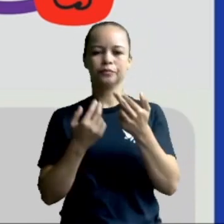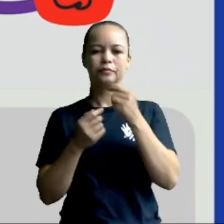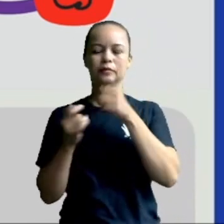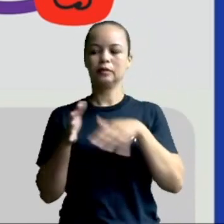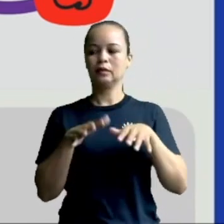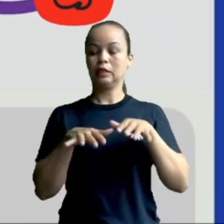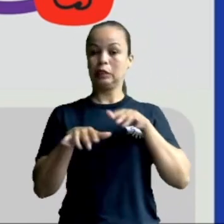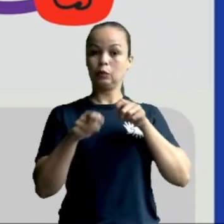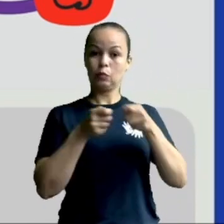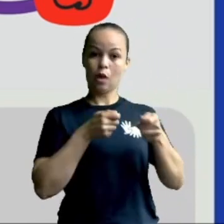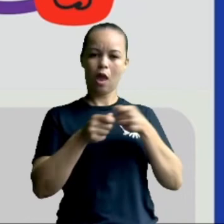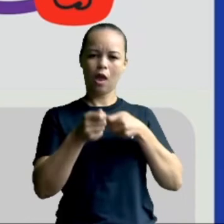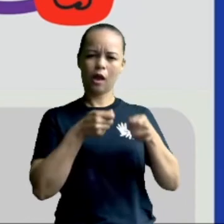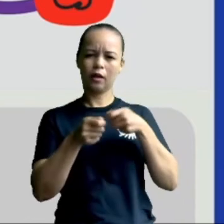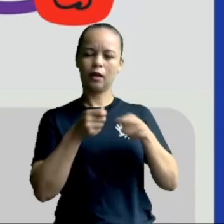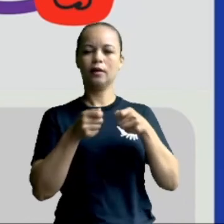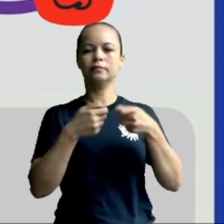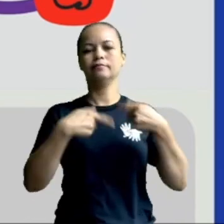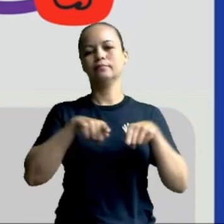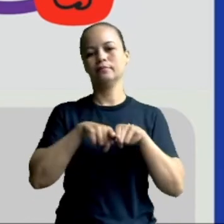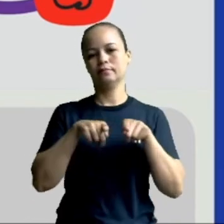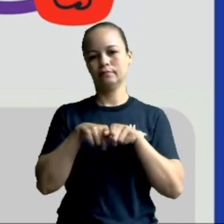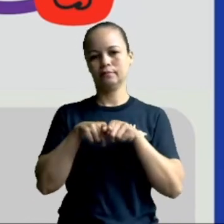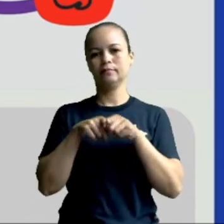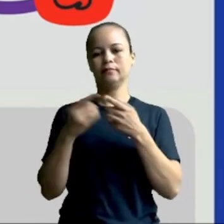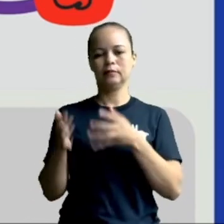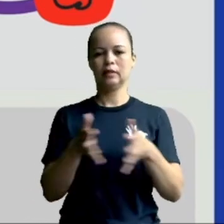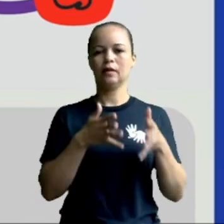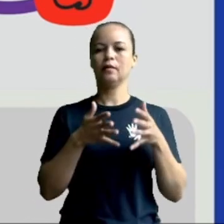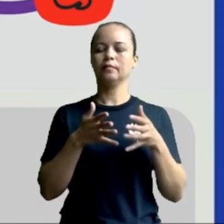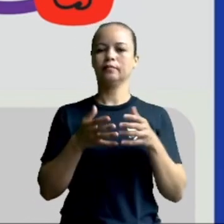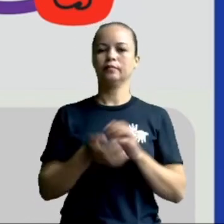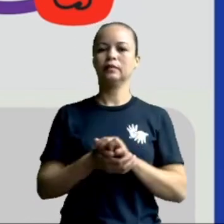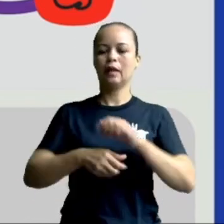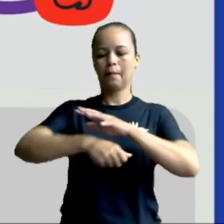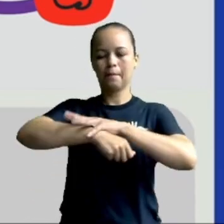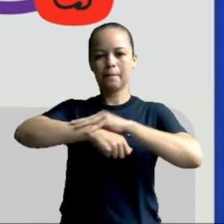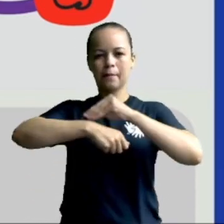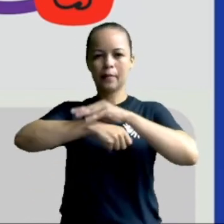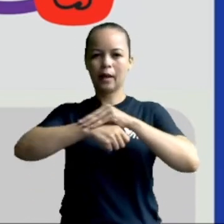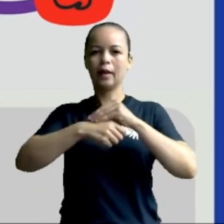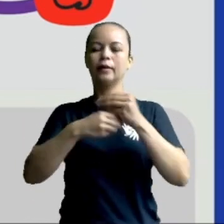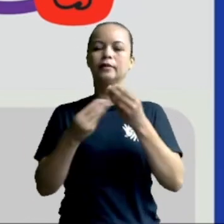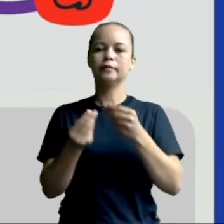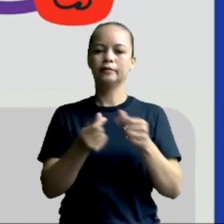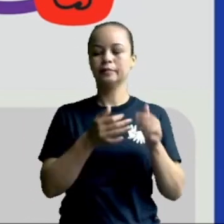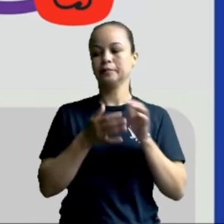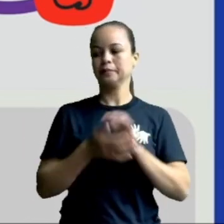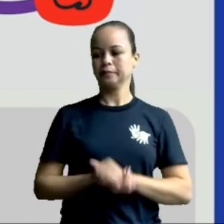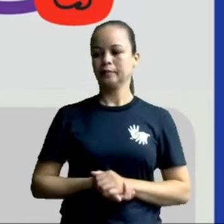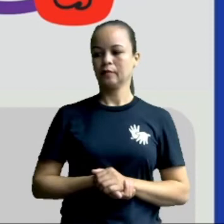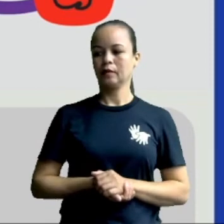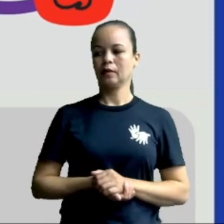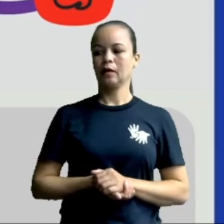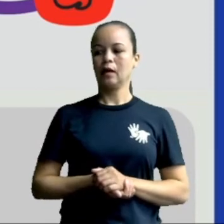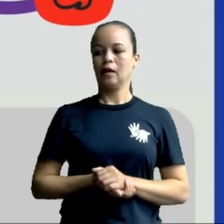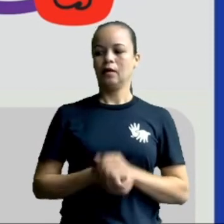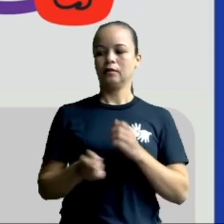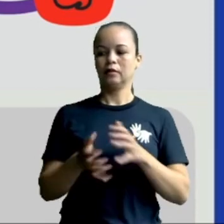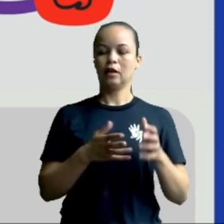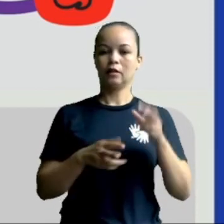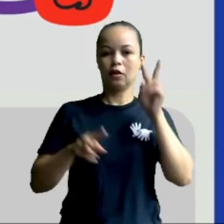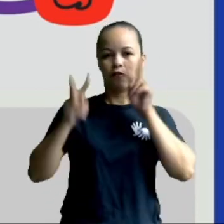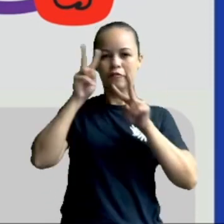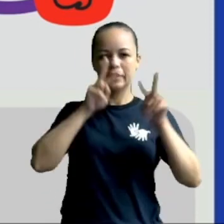questão do equilíbrio, tá certo, gente? Que são os chamados mecanorreceptores. Aí tem pele e a mácula. Já os fotorreceptores,